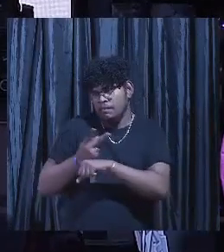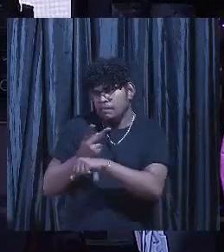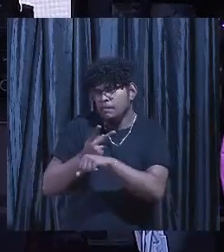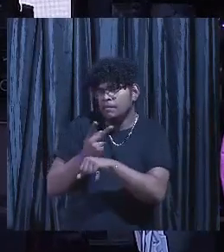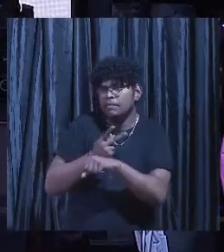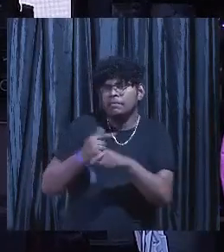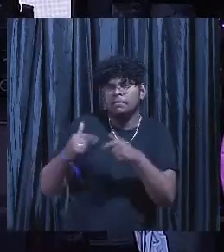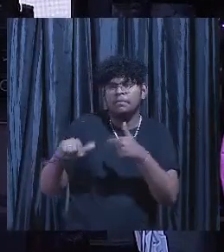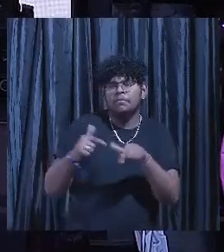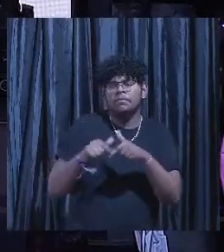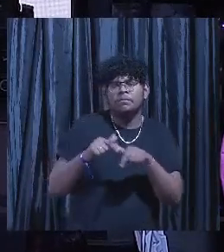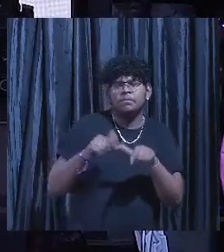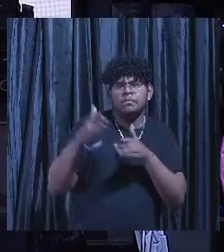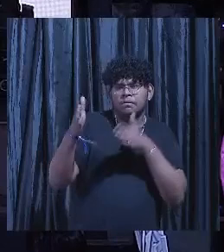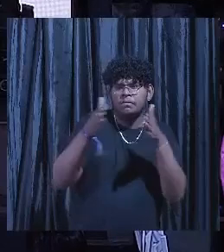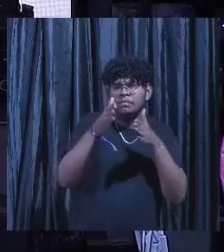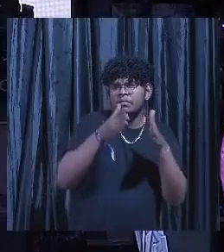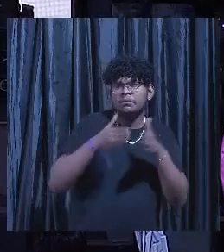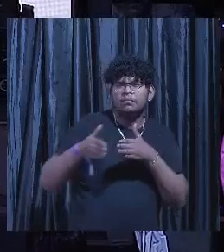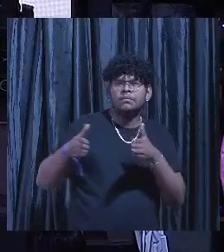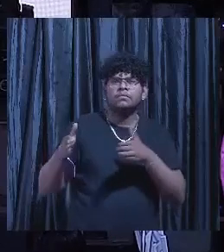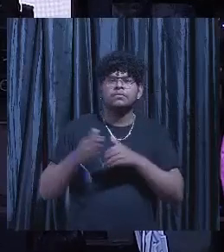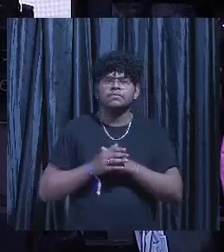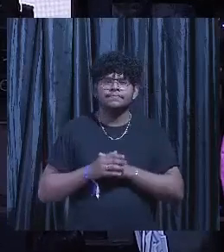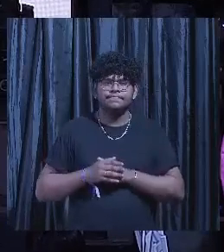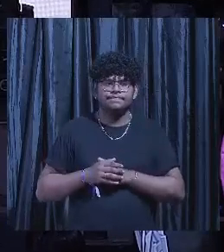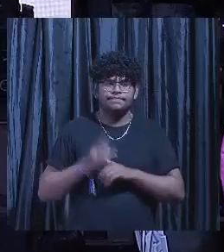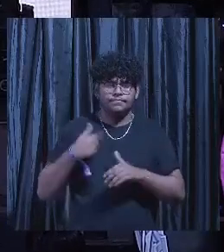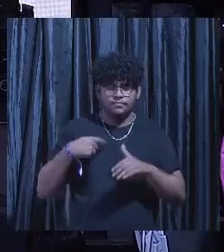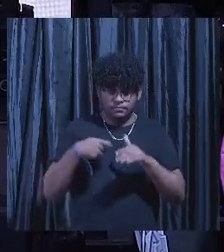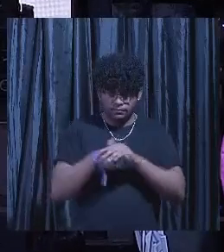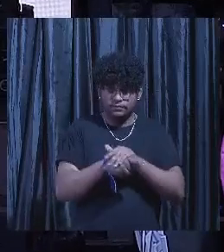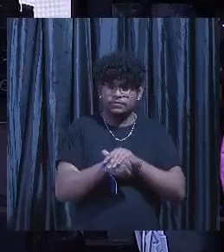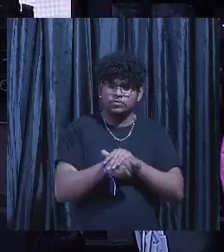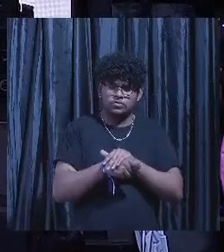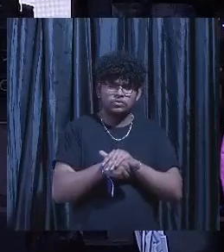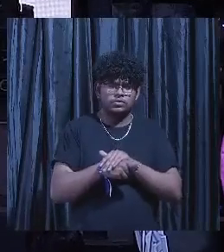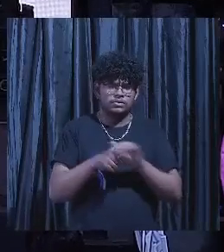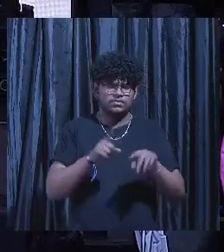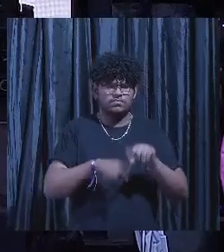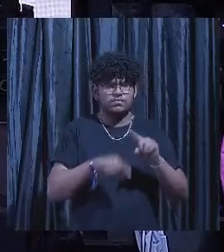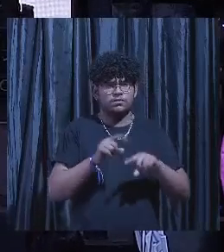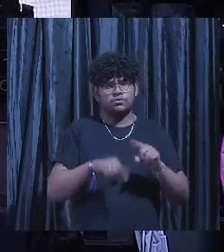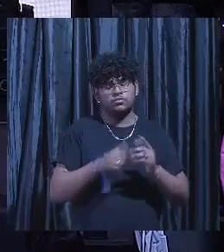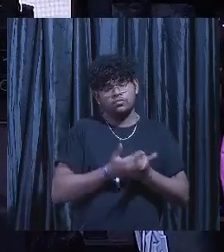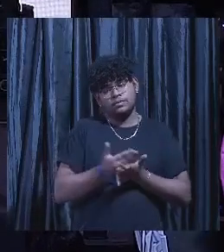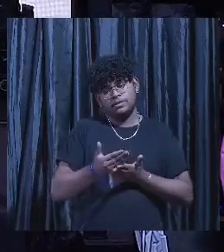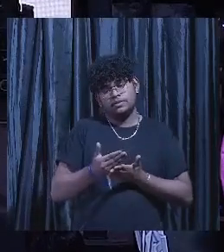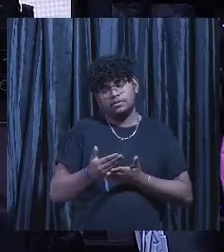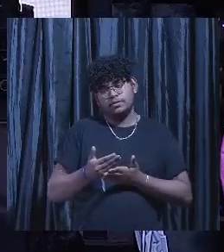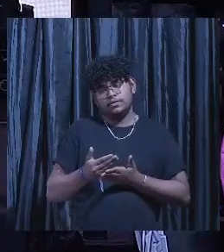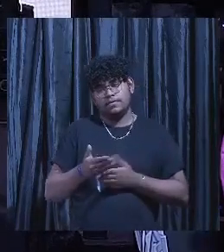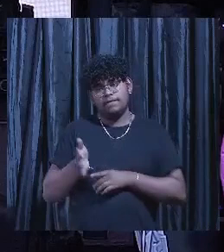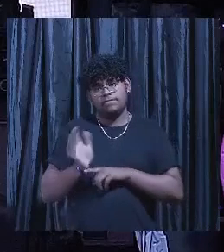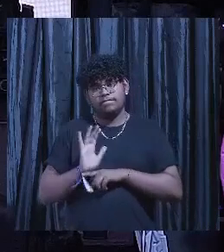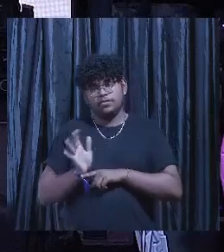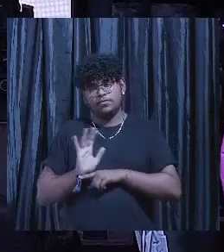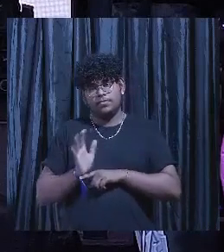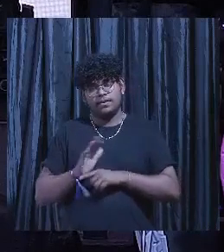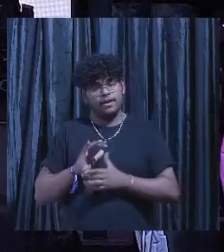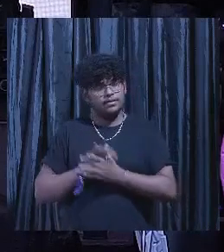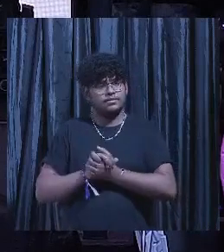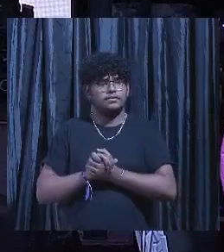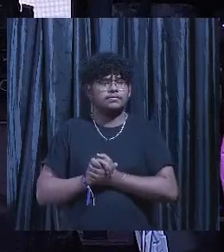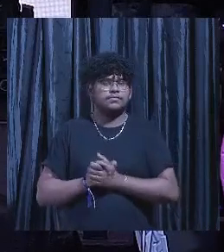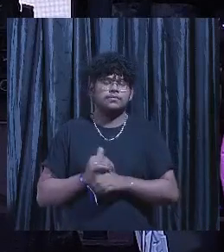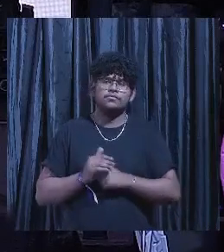Não achava. Eu investi em alguns equipamentos e comecei a fazer filmes de casamento, para poder pagar as contas e para poder ir